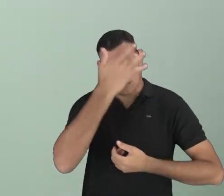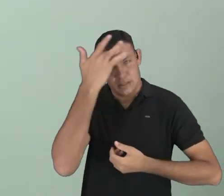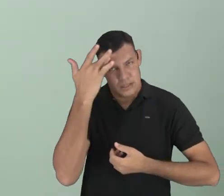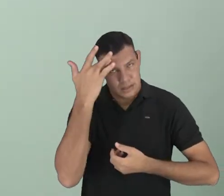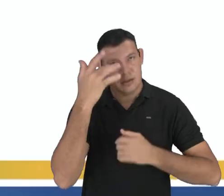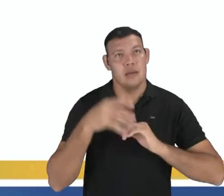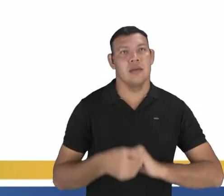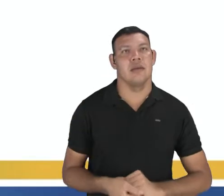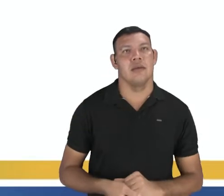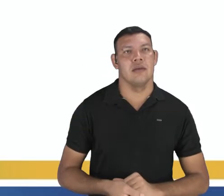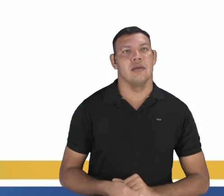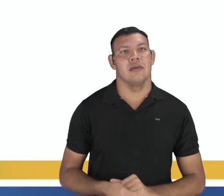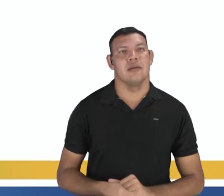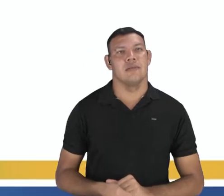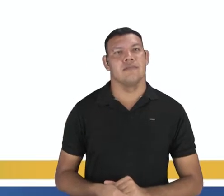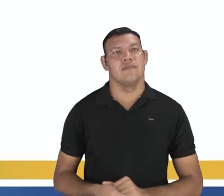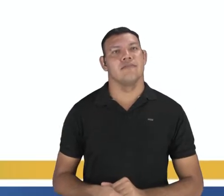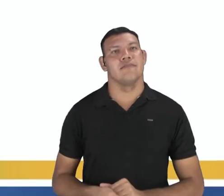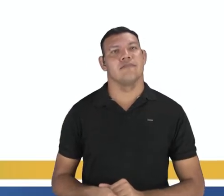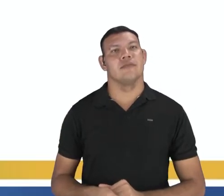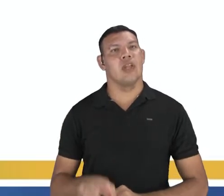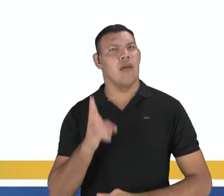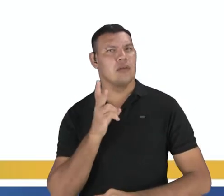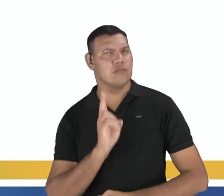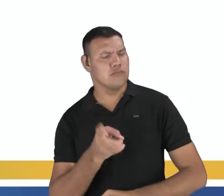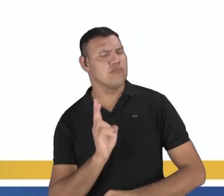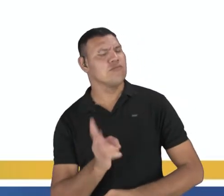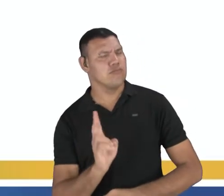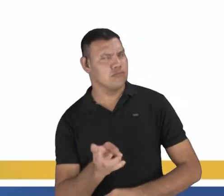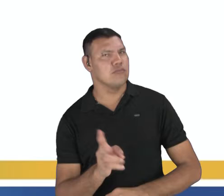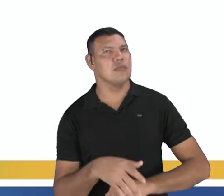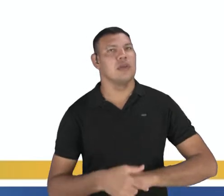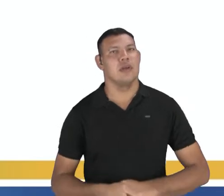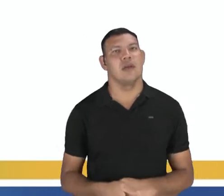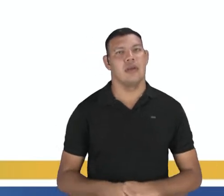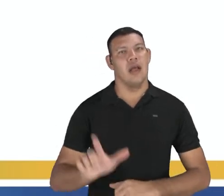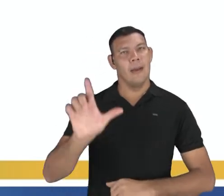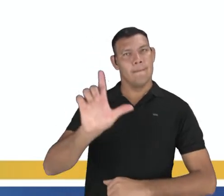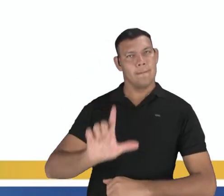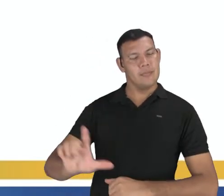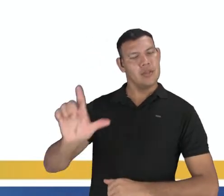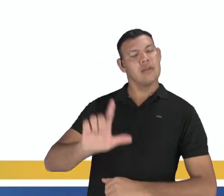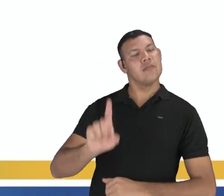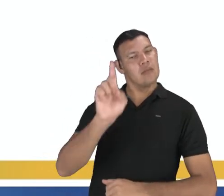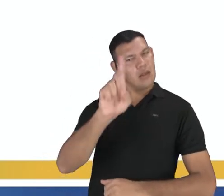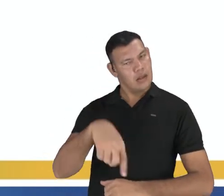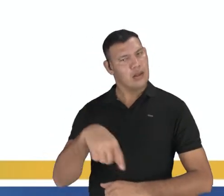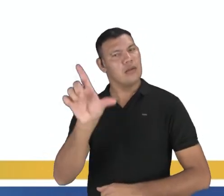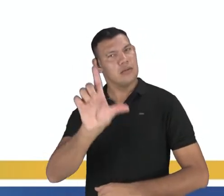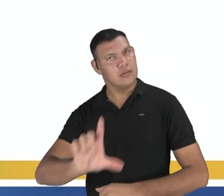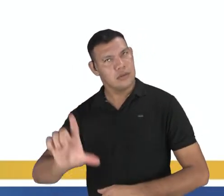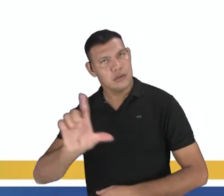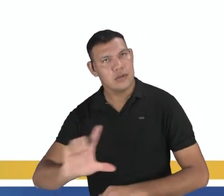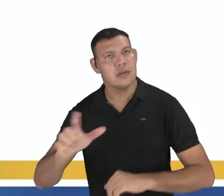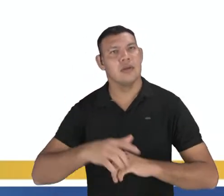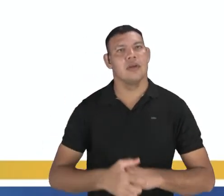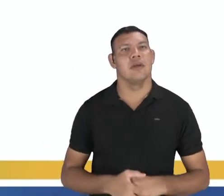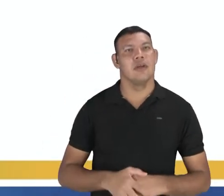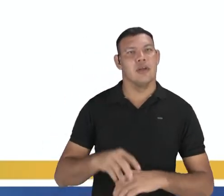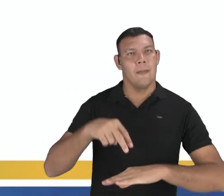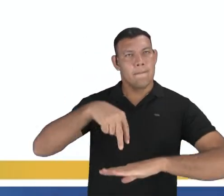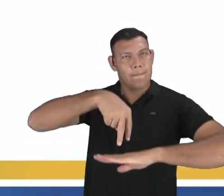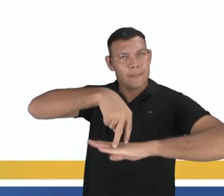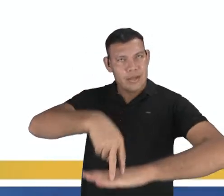aí, ó. Foi assim que sempre se fez. A literatura é a literatura, seu Paulo. A